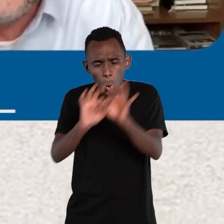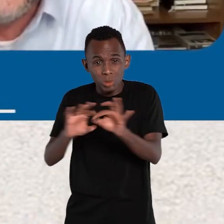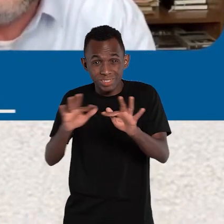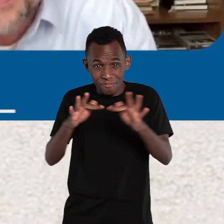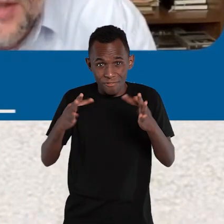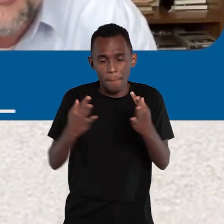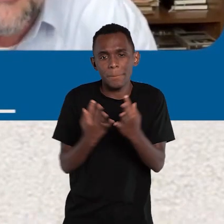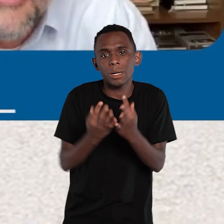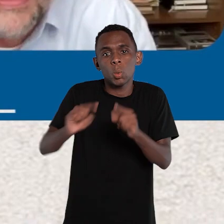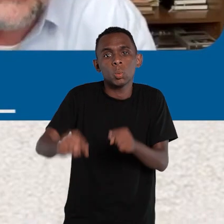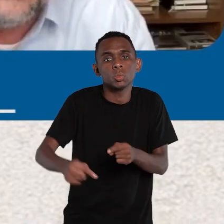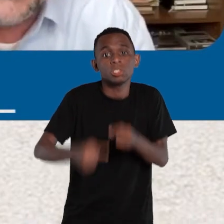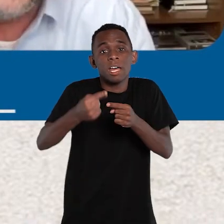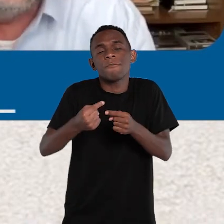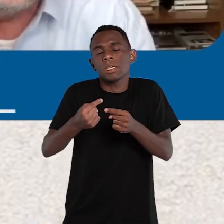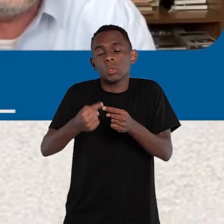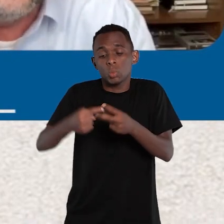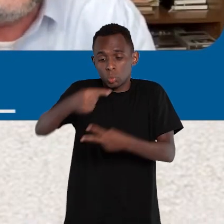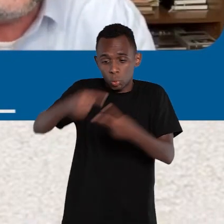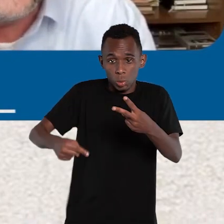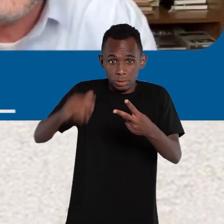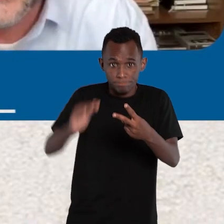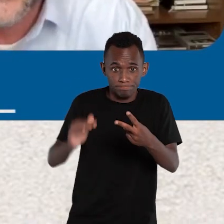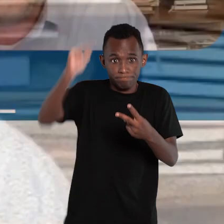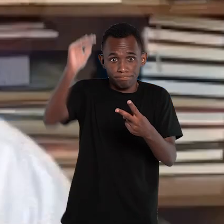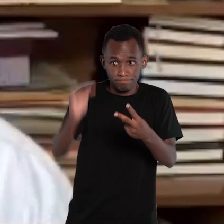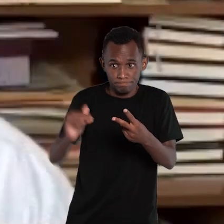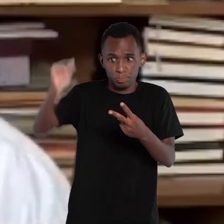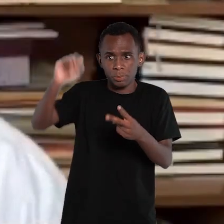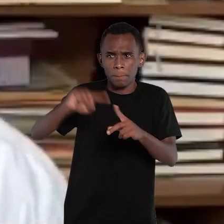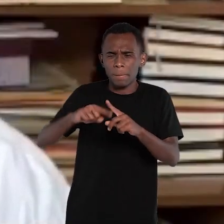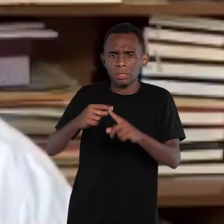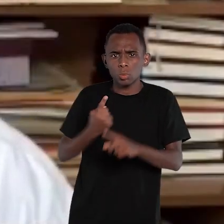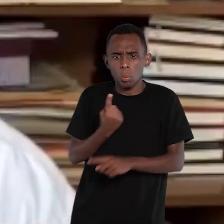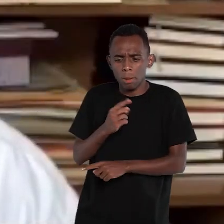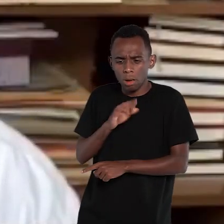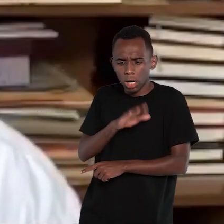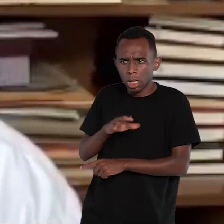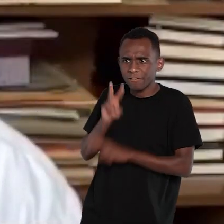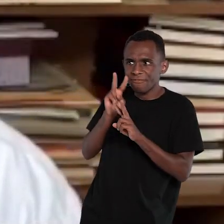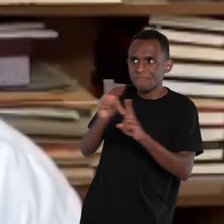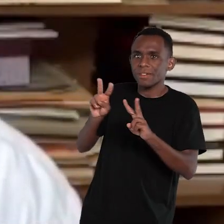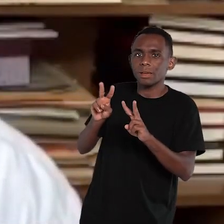um pequeno conflito entre dois adultos, narrado pela voz de uma criança.